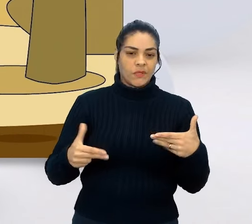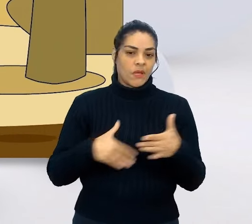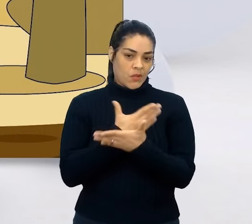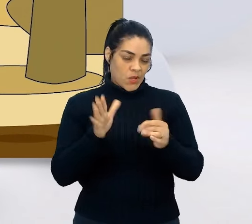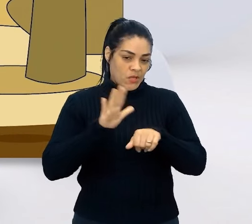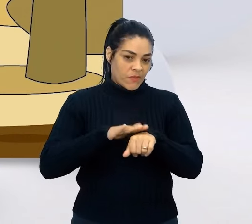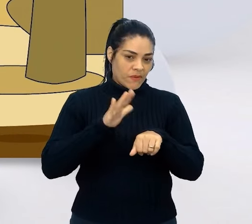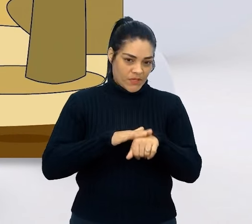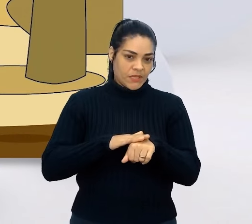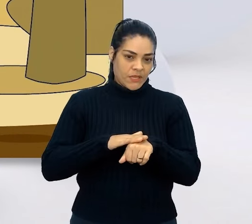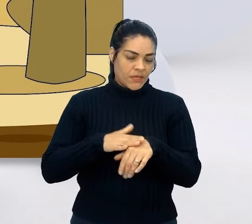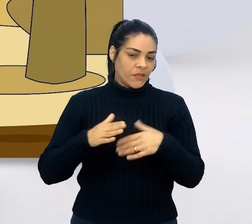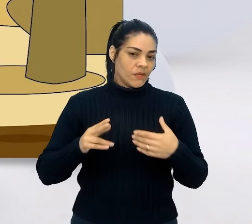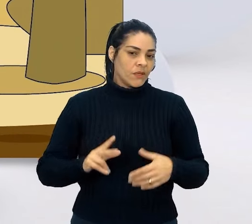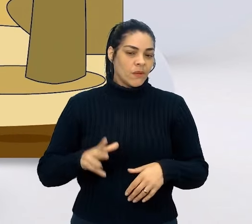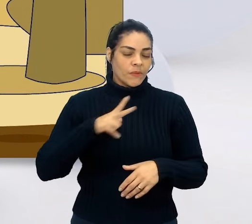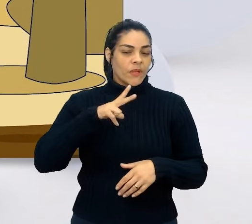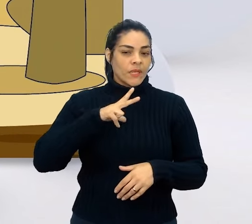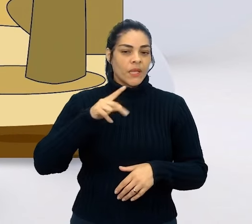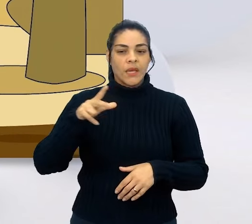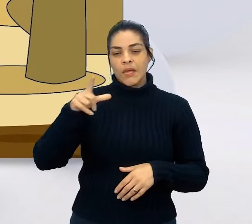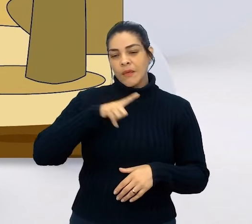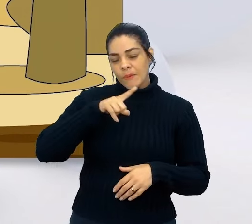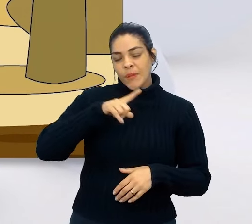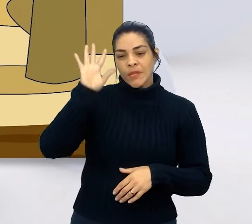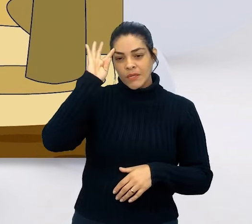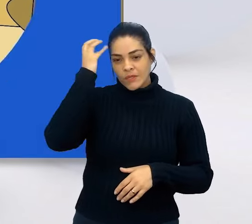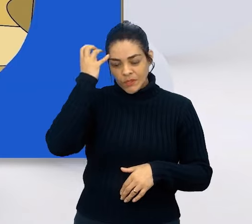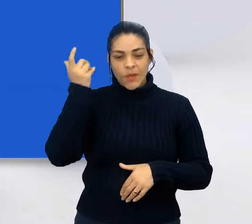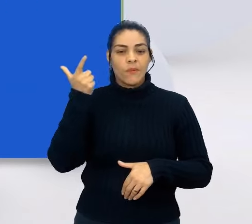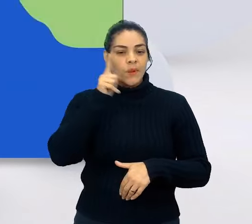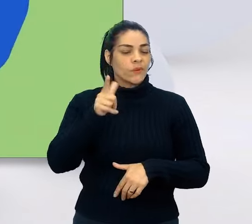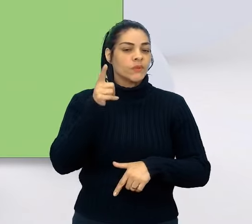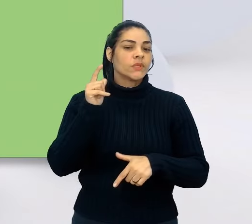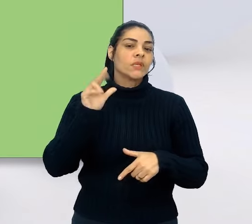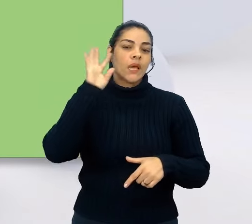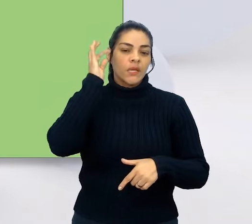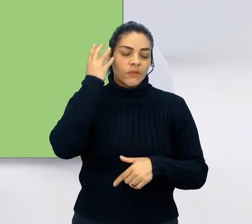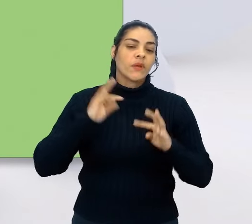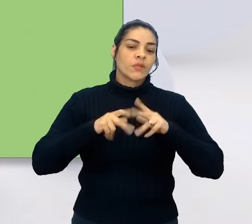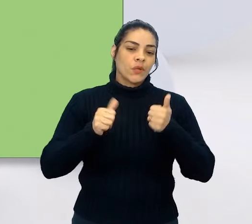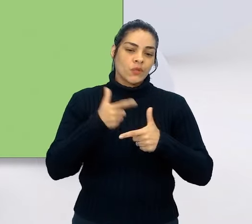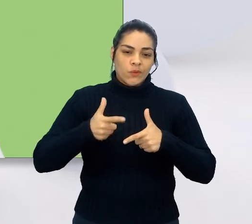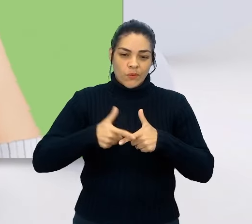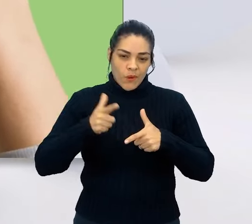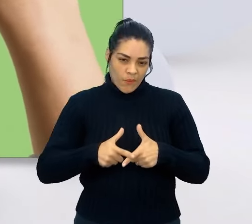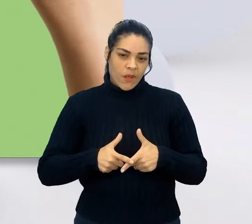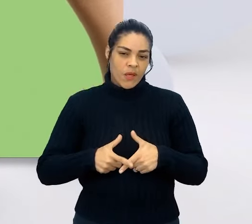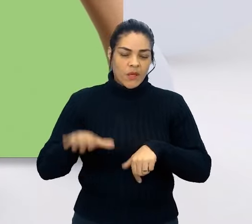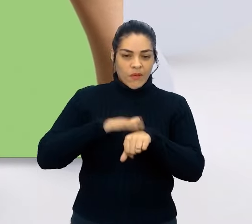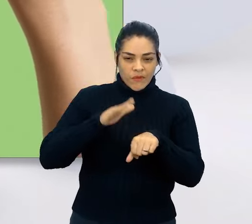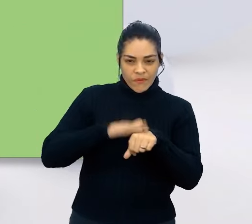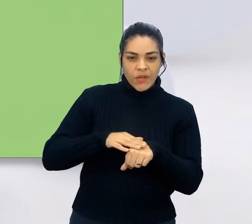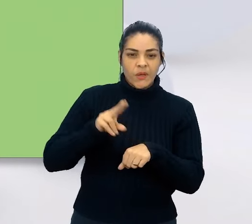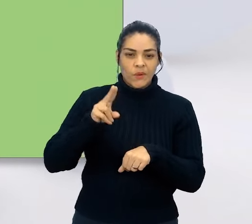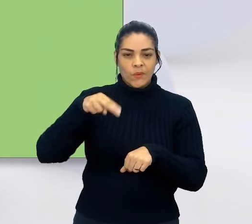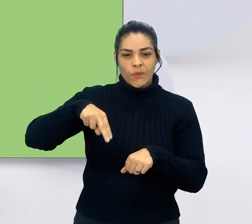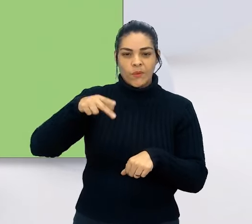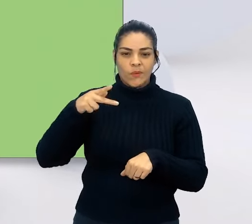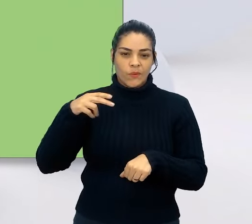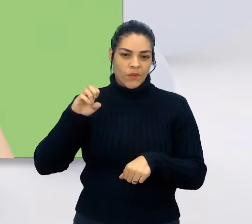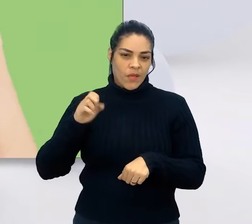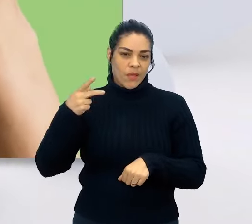agimos em prol da busca por soluções para resolver estes problemas. Iniciativas e ações como a UNEP,